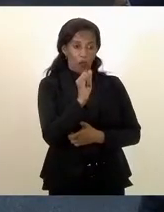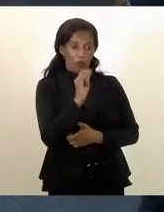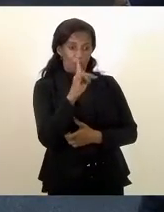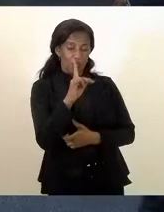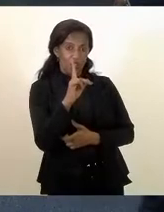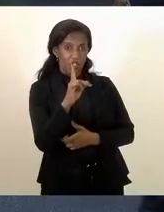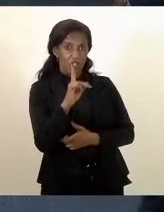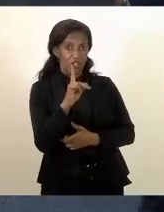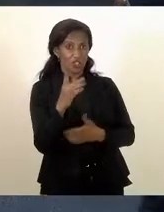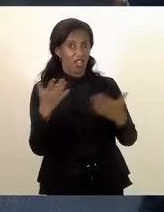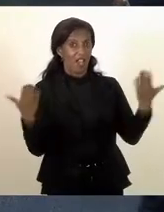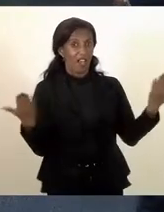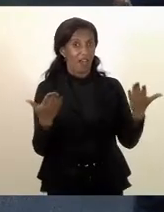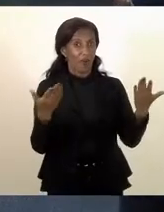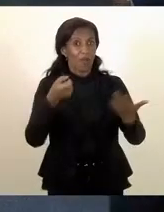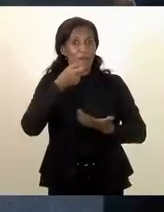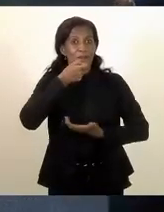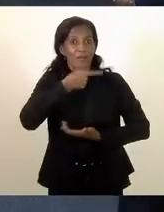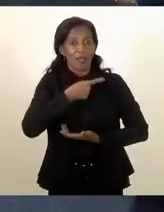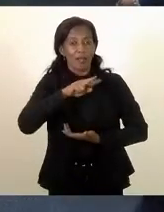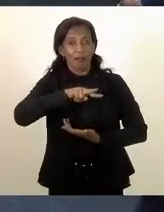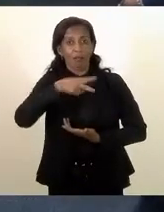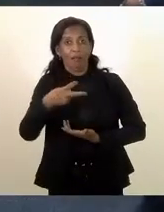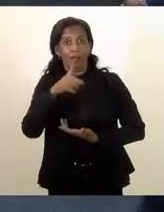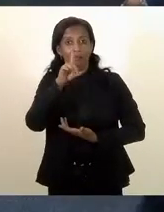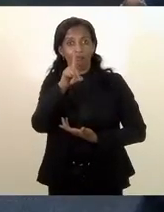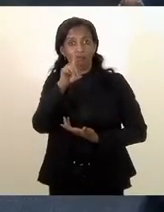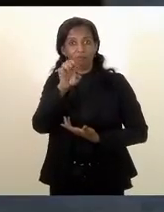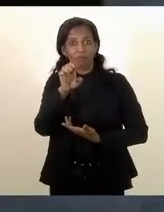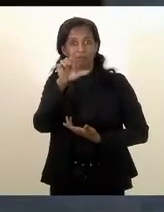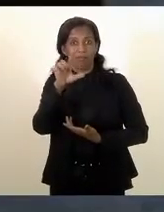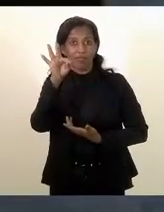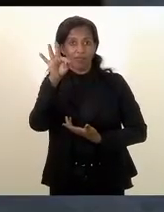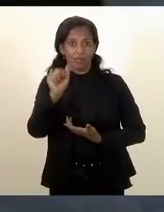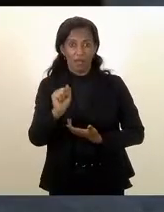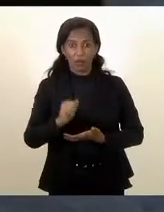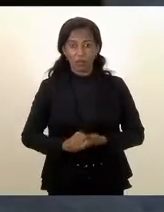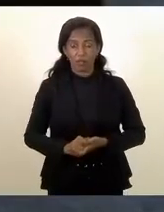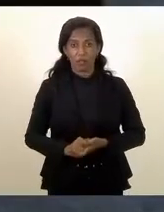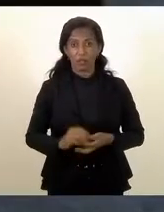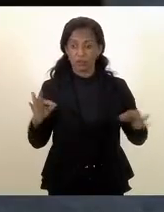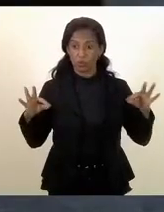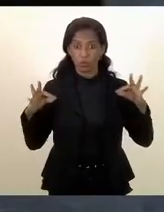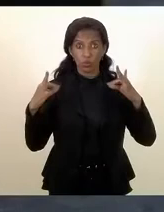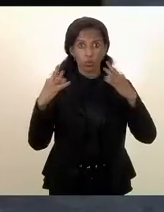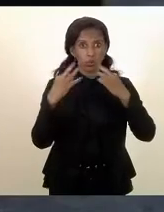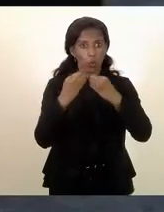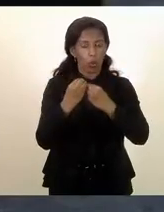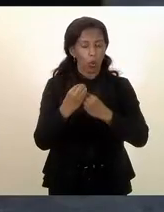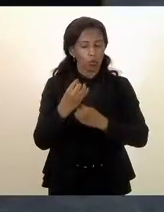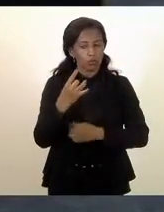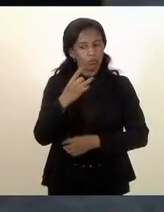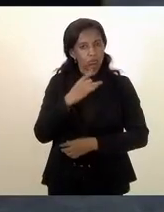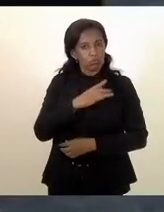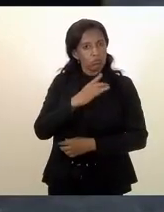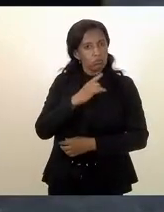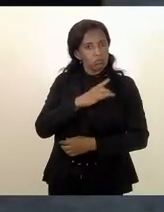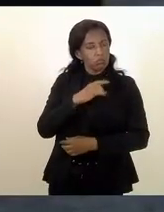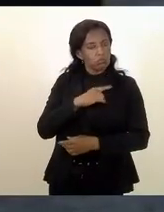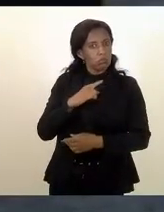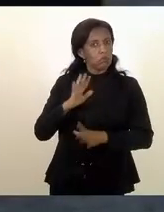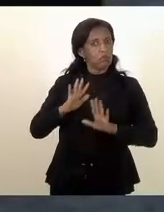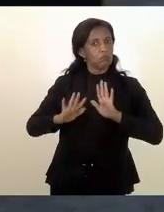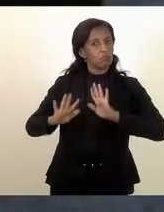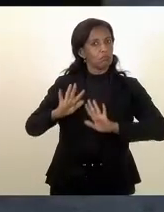tem um apelido de delta e aí todos estamos receosos porque na